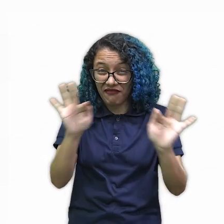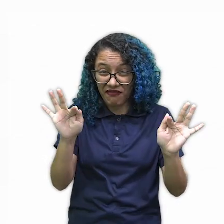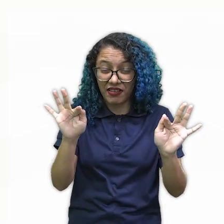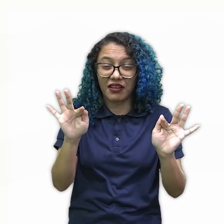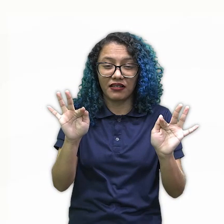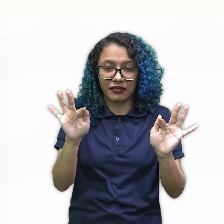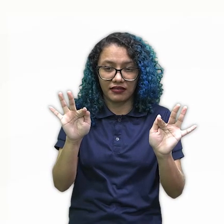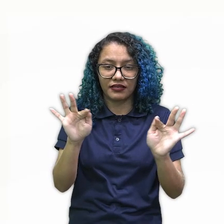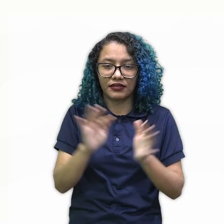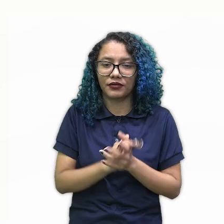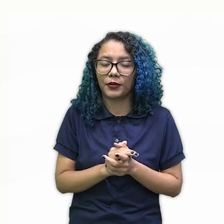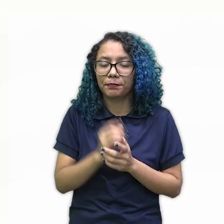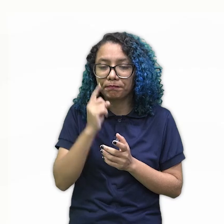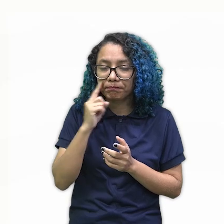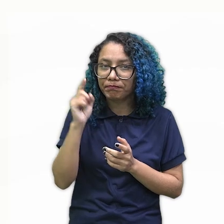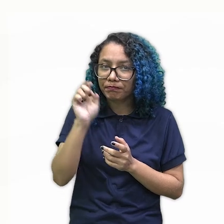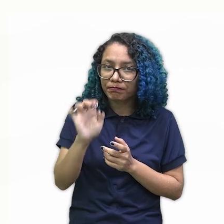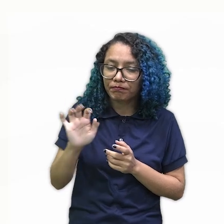aí do